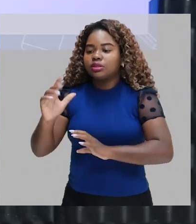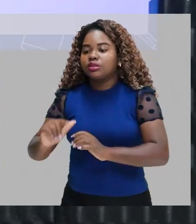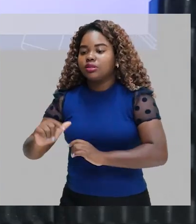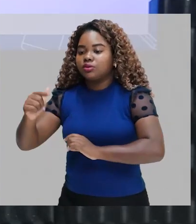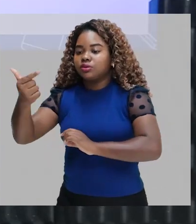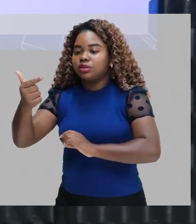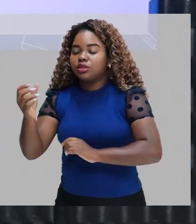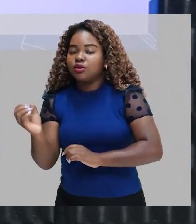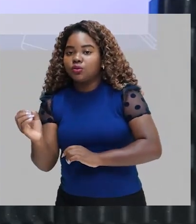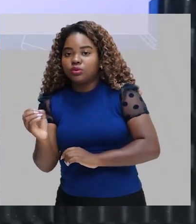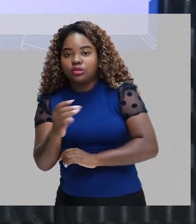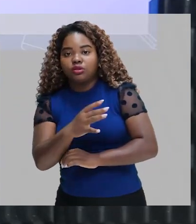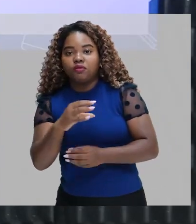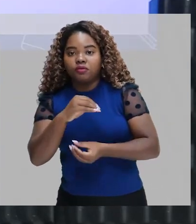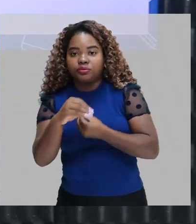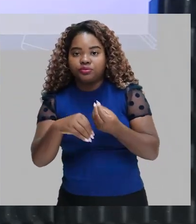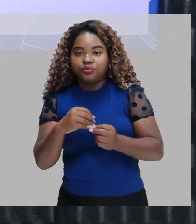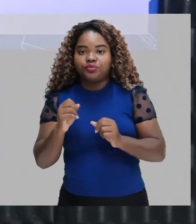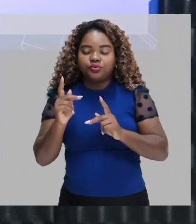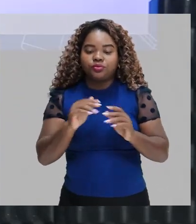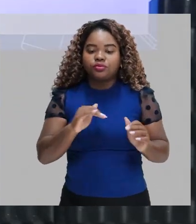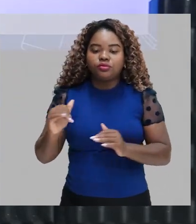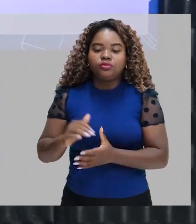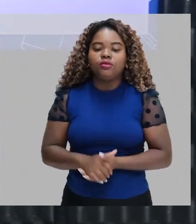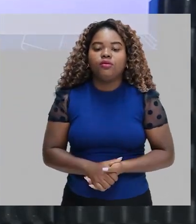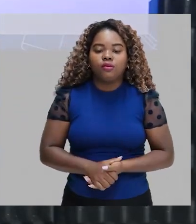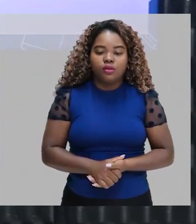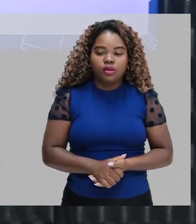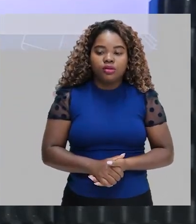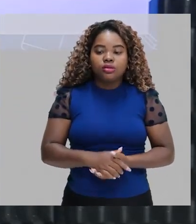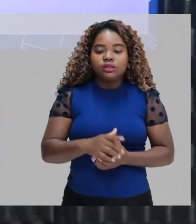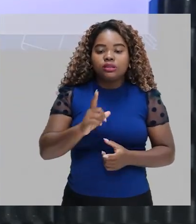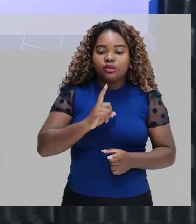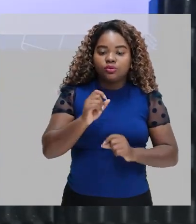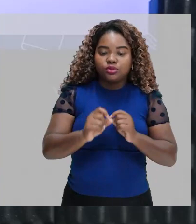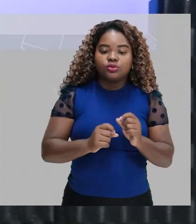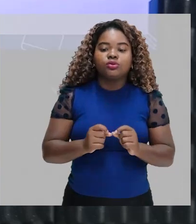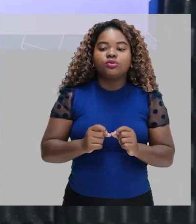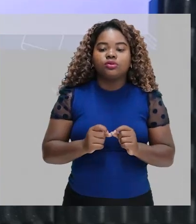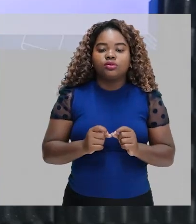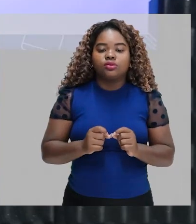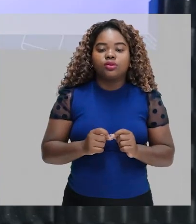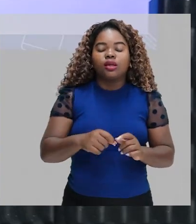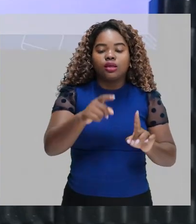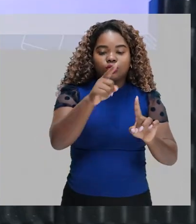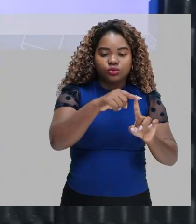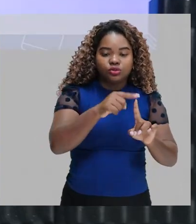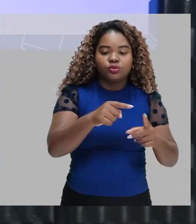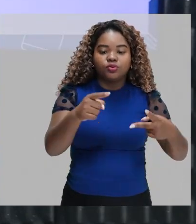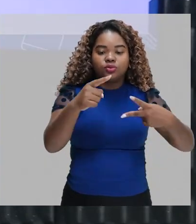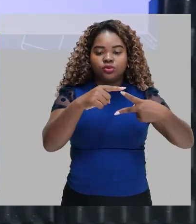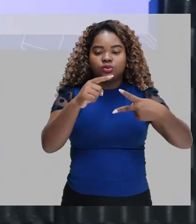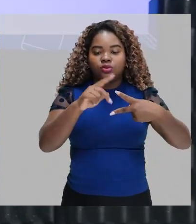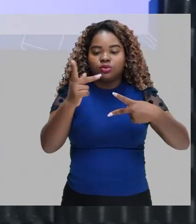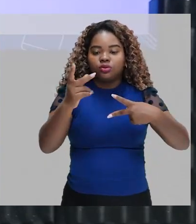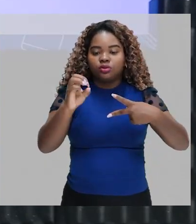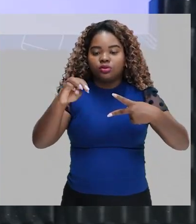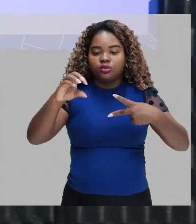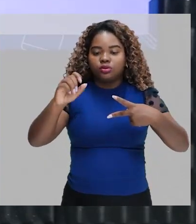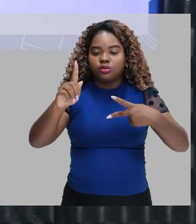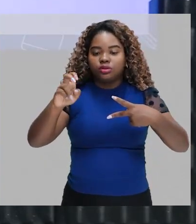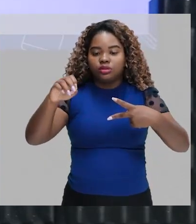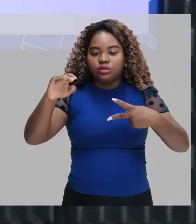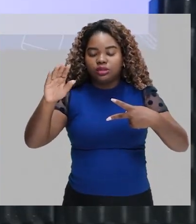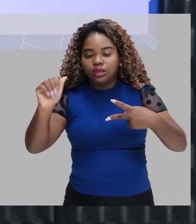misturas heterogêneas. Nós vamos focar, turminha, nas misturas homogêneas. Porque as